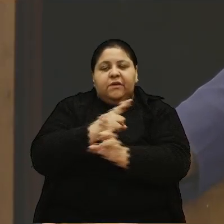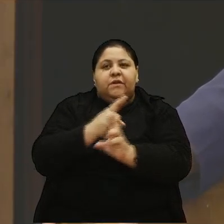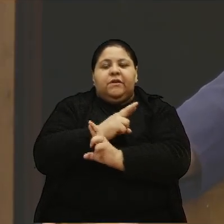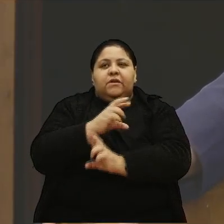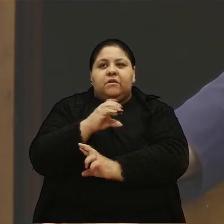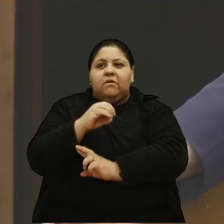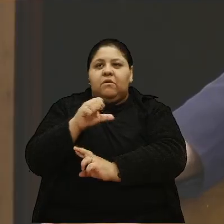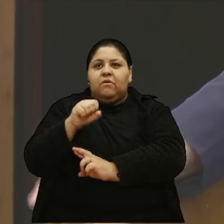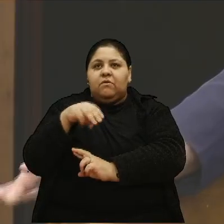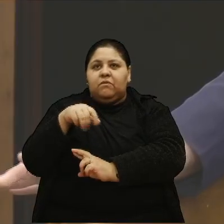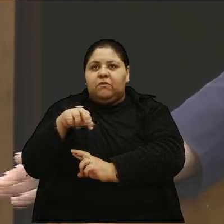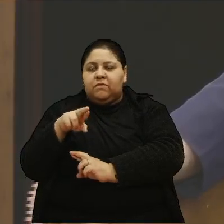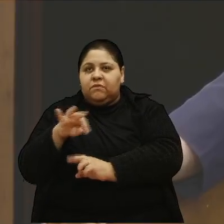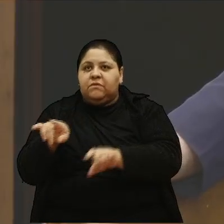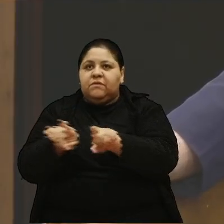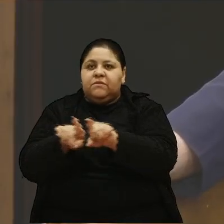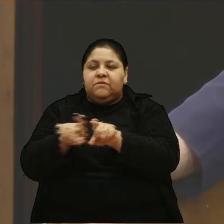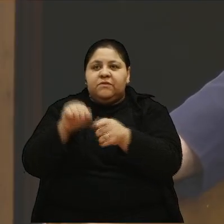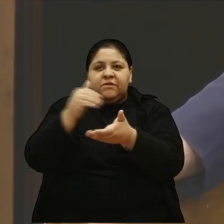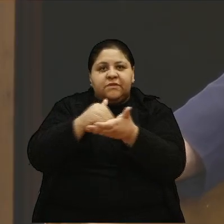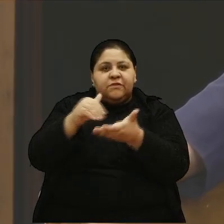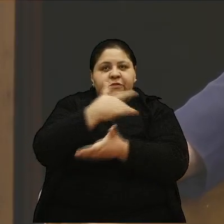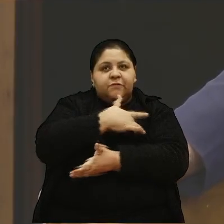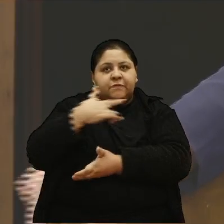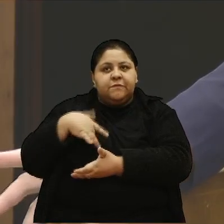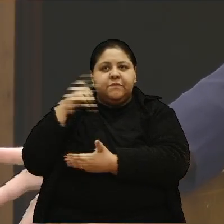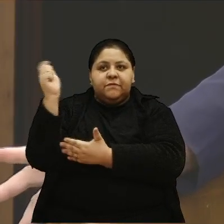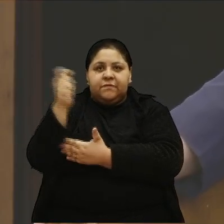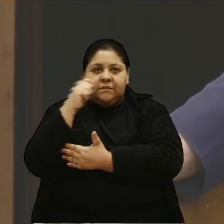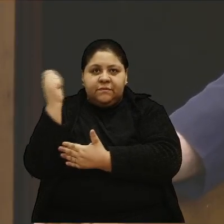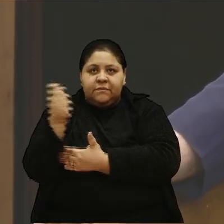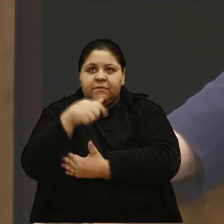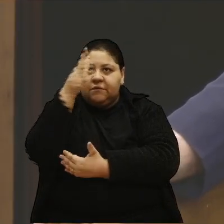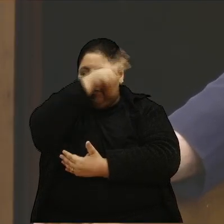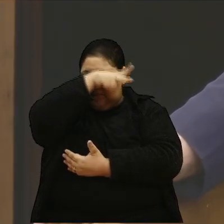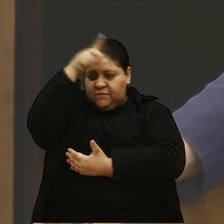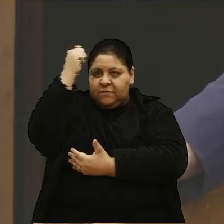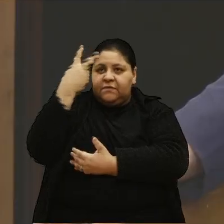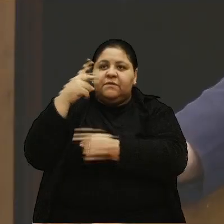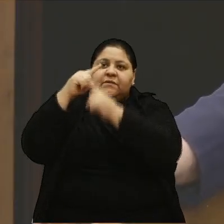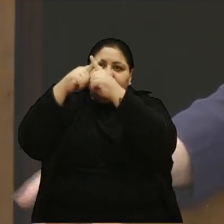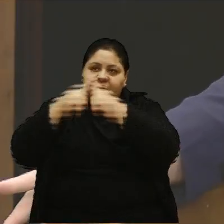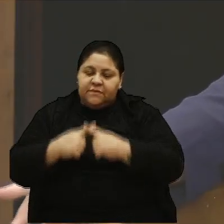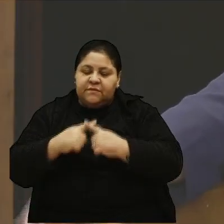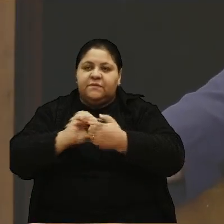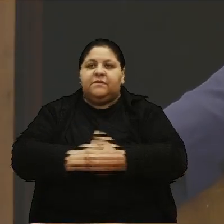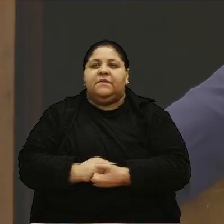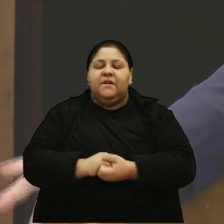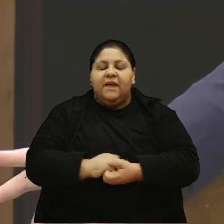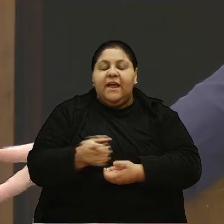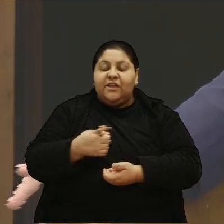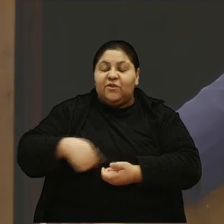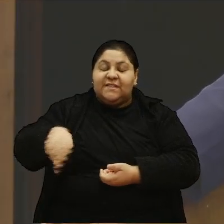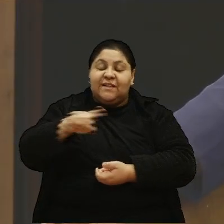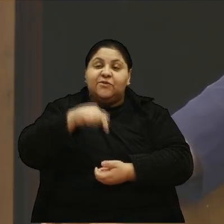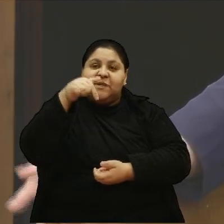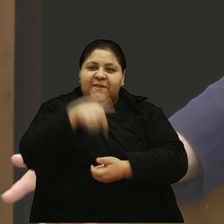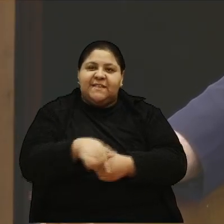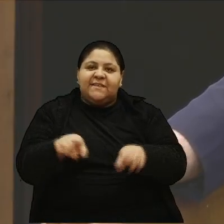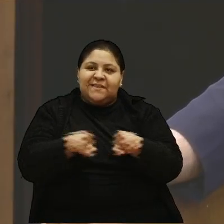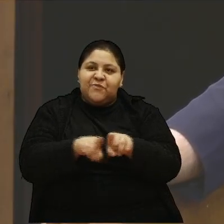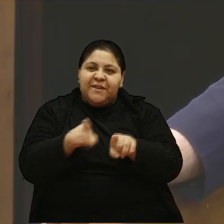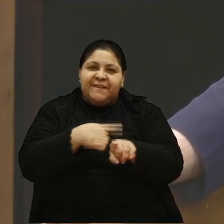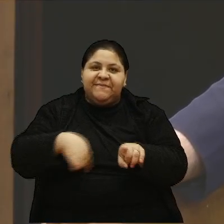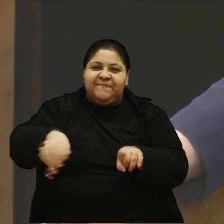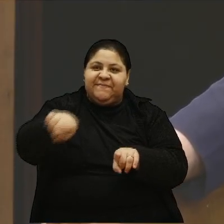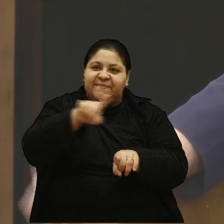de deputado federal, foi também secretário de saúde no Rio Grande do Sul, foi prefeito 2 vezes, foi ministro 2 vezes e também é médico por formação, inclusive